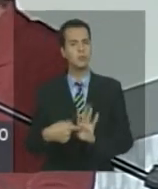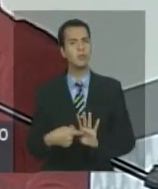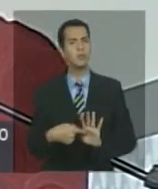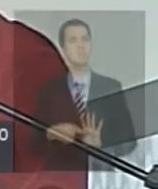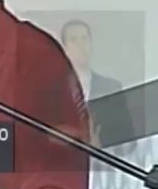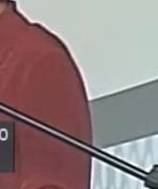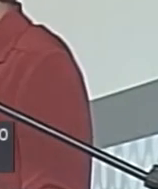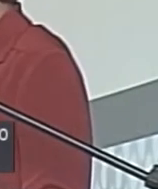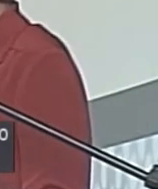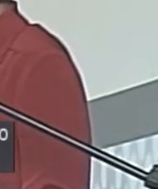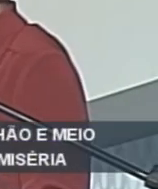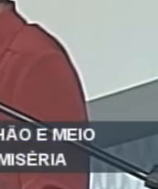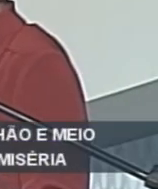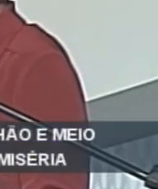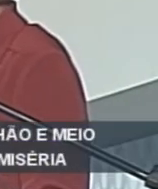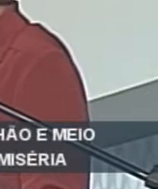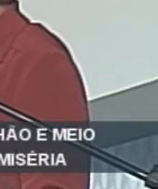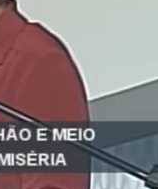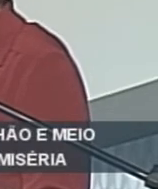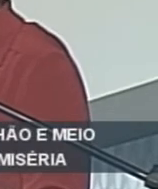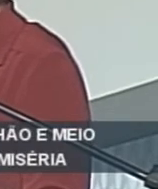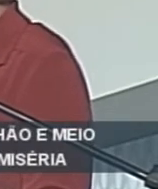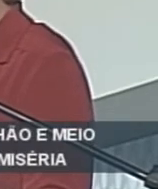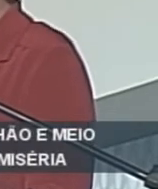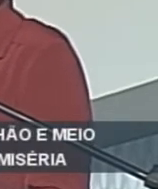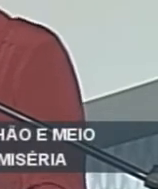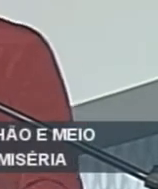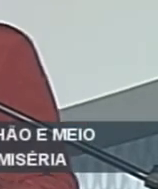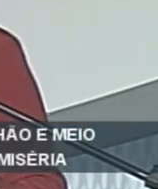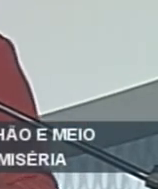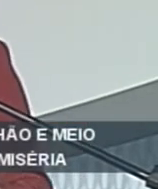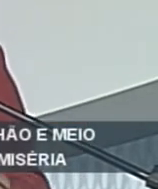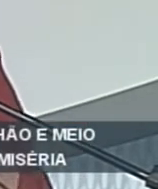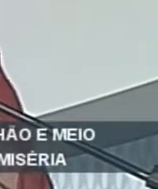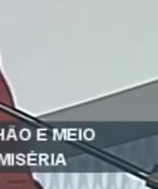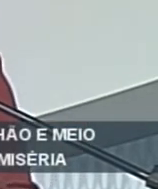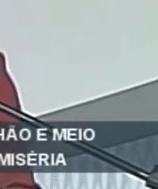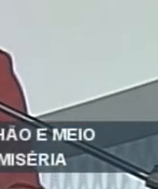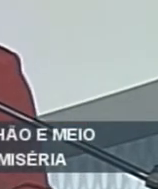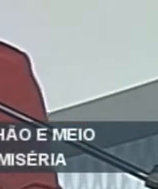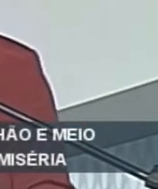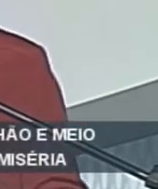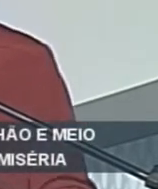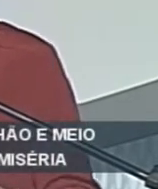estamos compartilhando o crescimento. É isso que caracteriza o